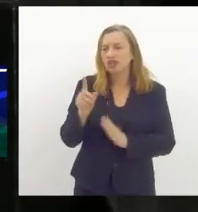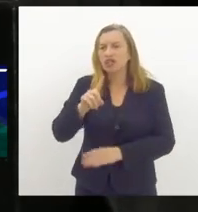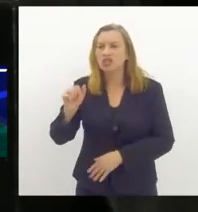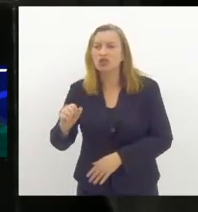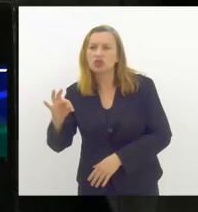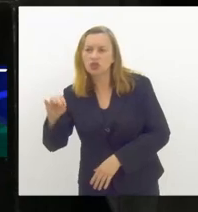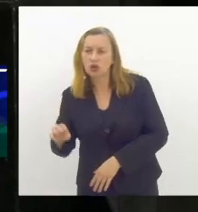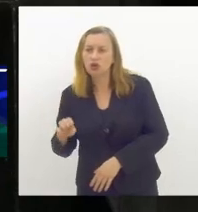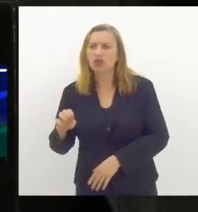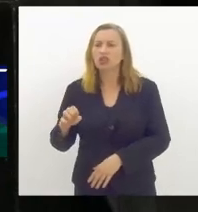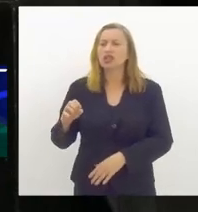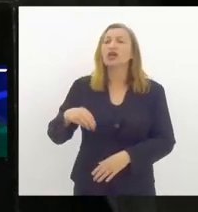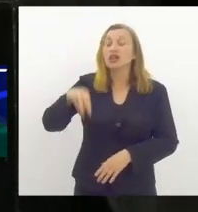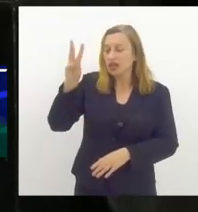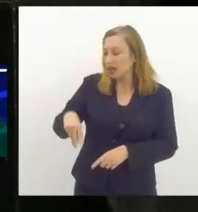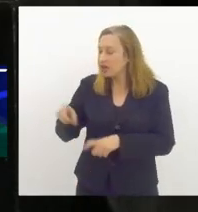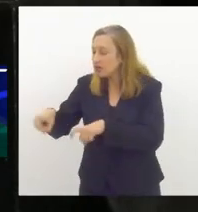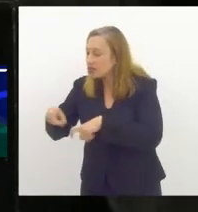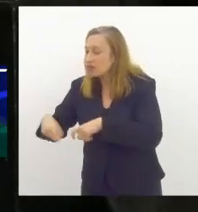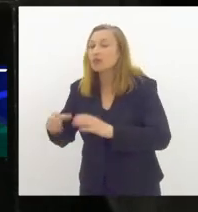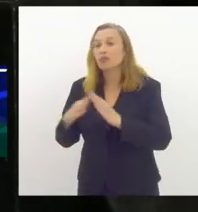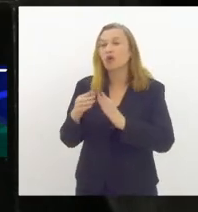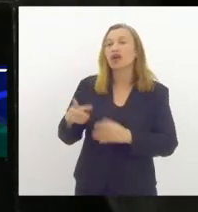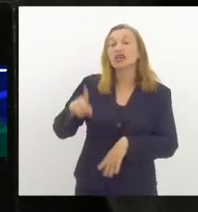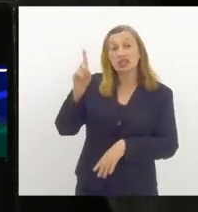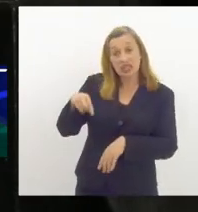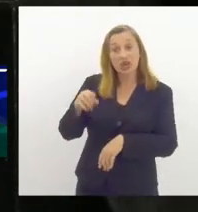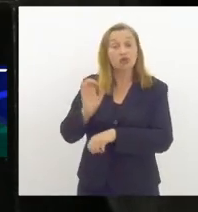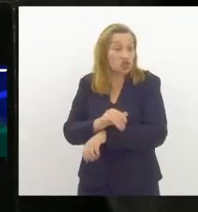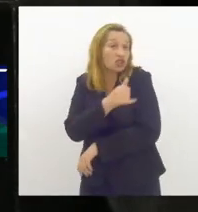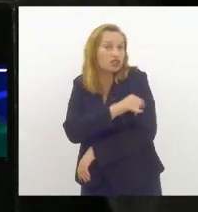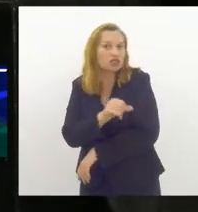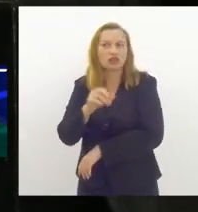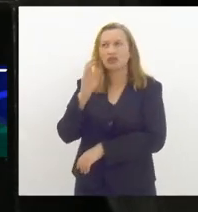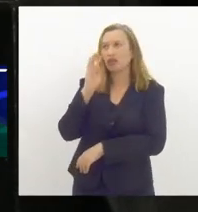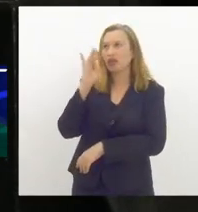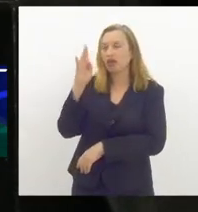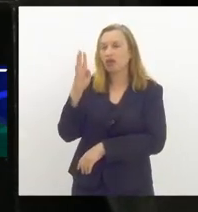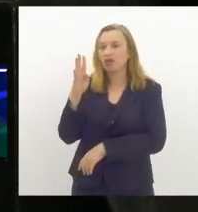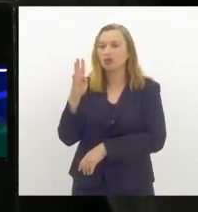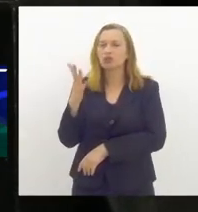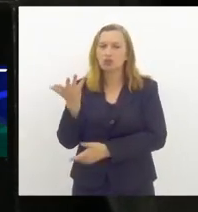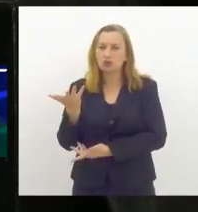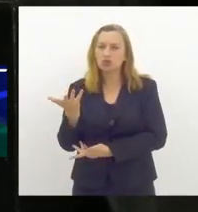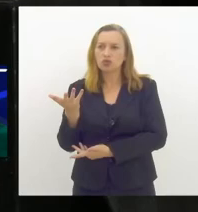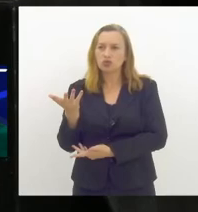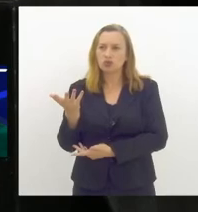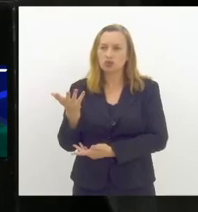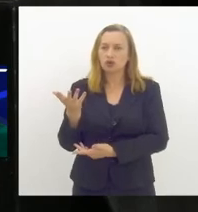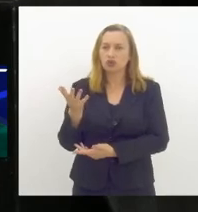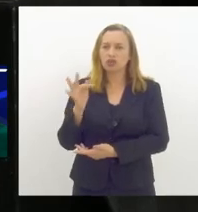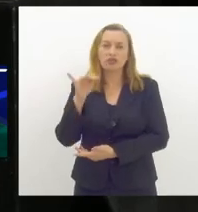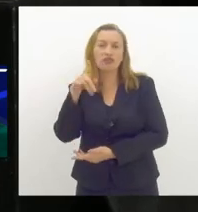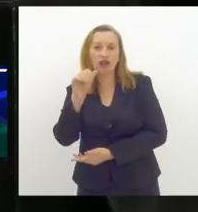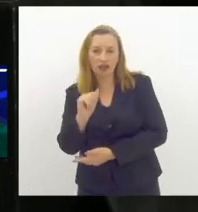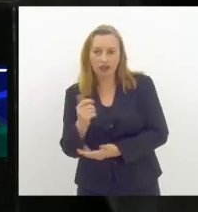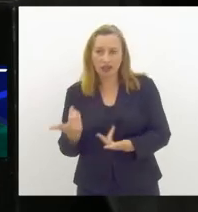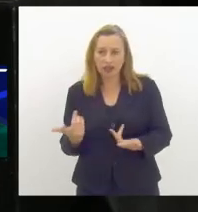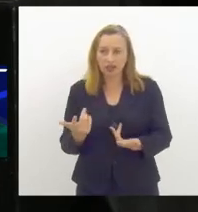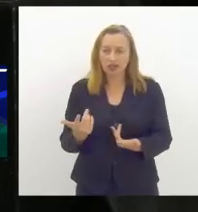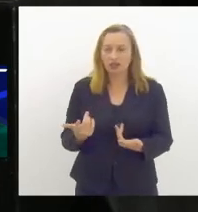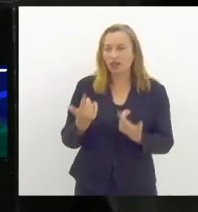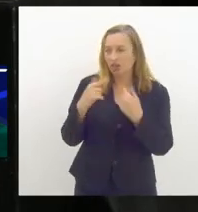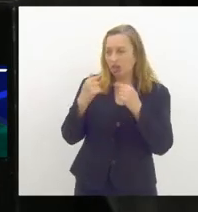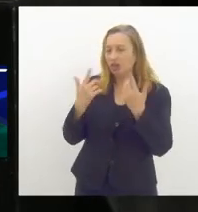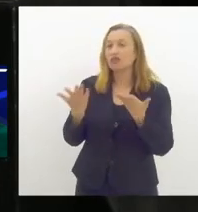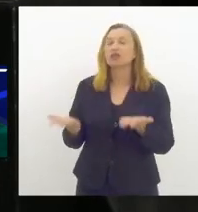do Rio de Janeiro para quem mora no interior se é esse o estado do Rio de Janeiro verdadeiro ponto de Nárnia que o governador apresentou naquele debate insosso